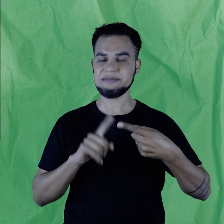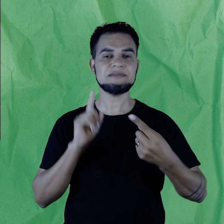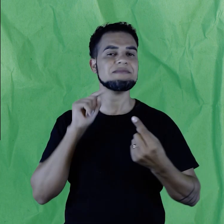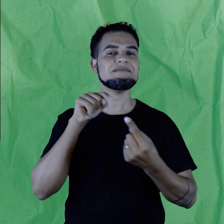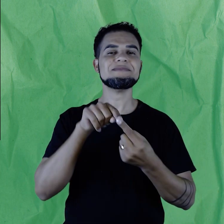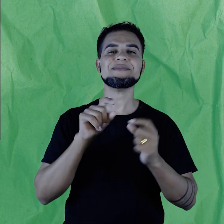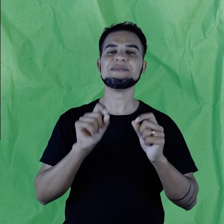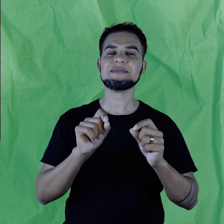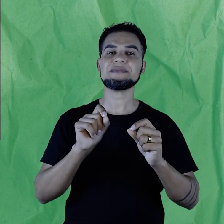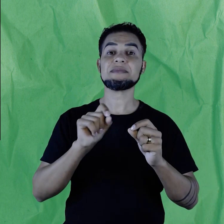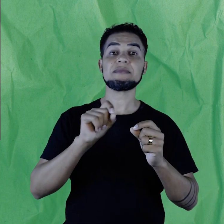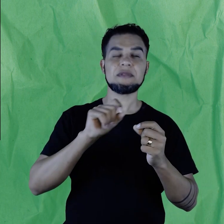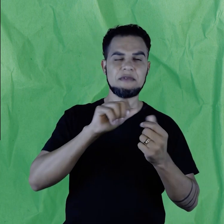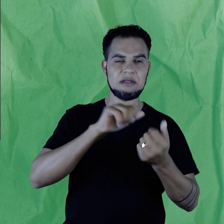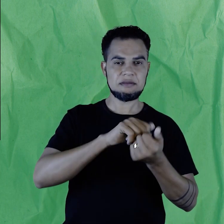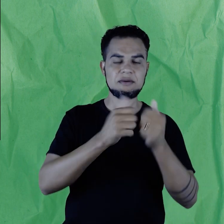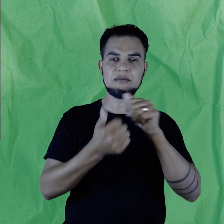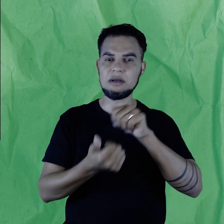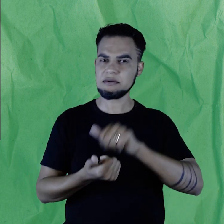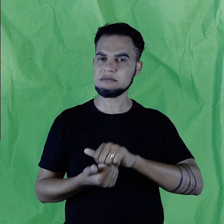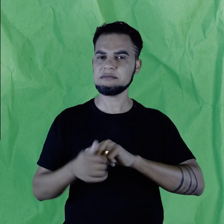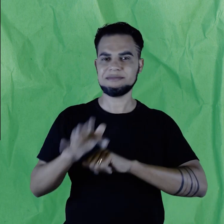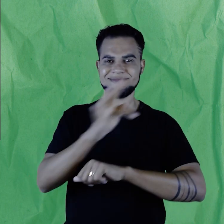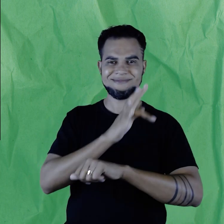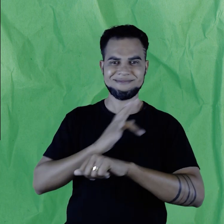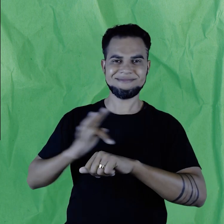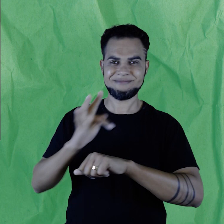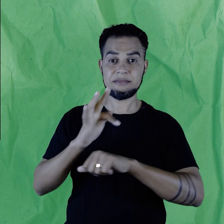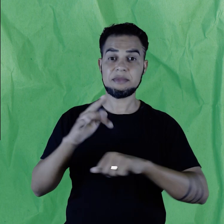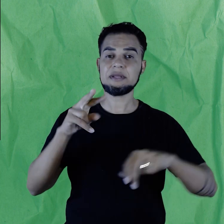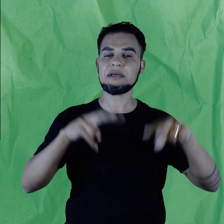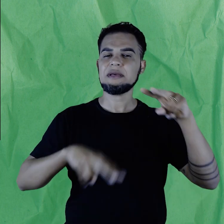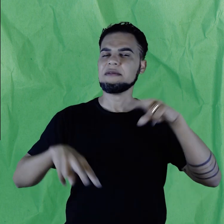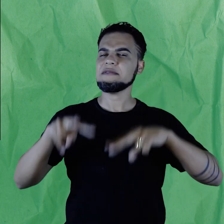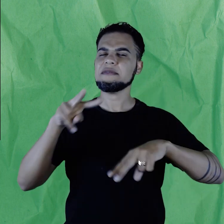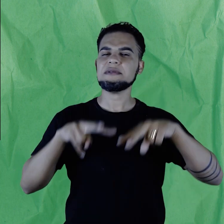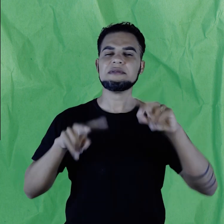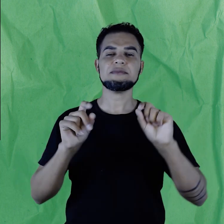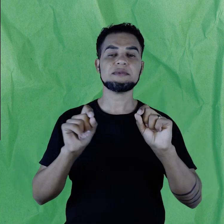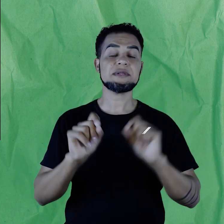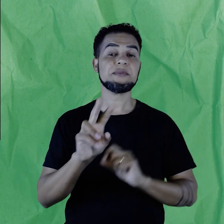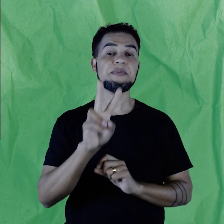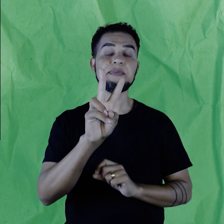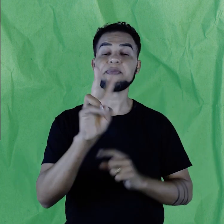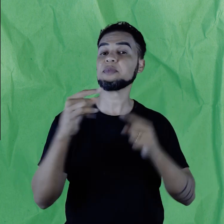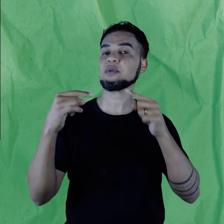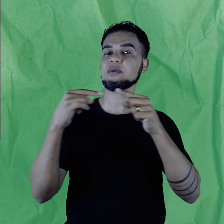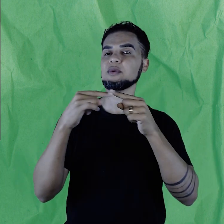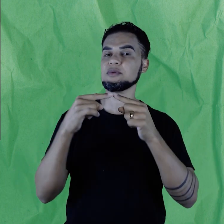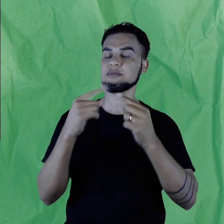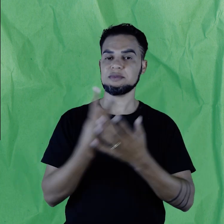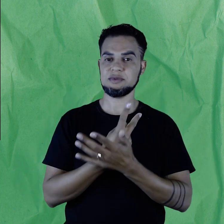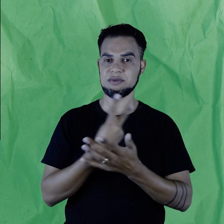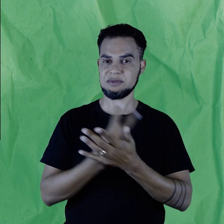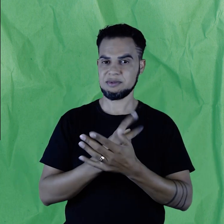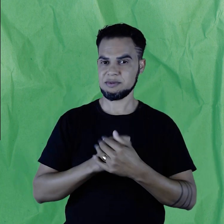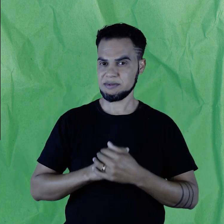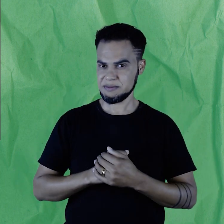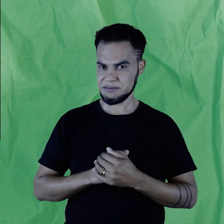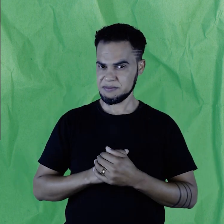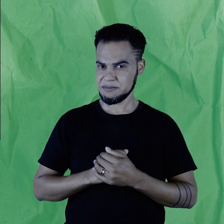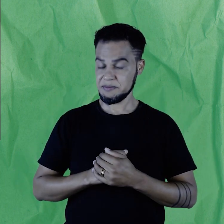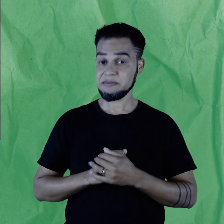aquela destinada à adequação à norma culta, avaliamos basicamente 2 tipos de